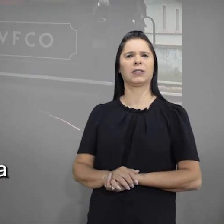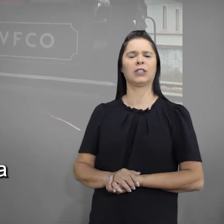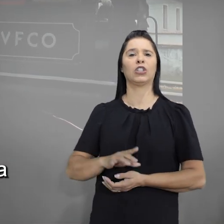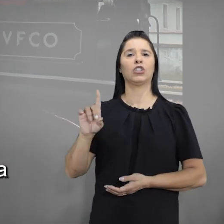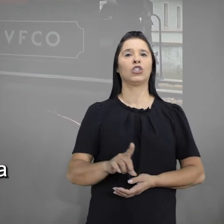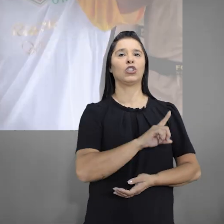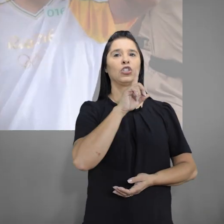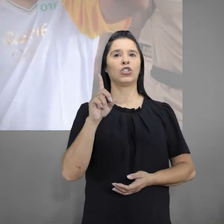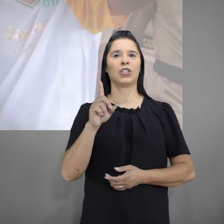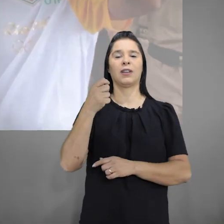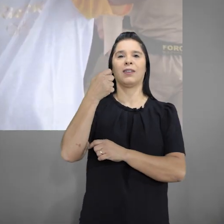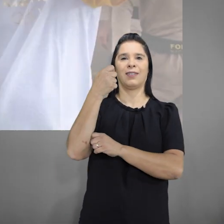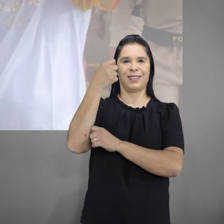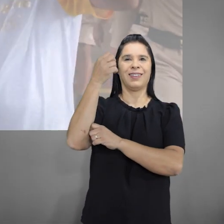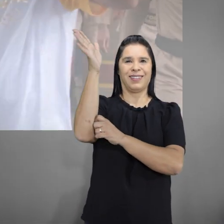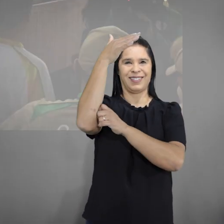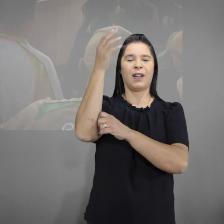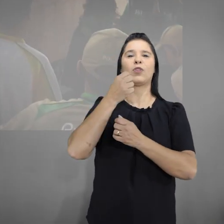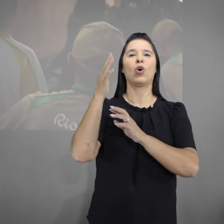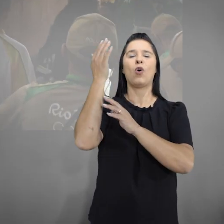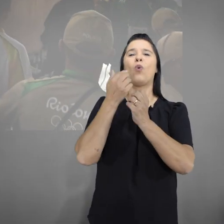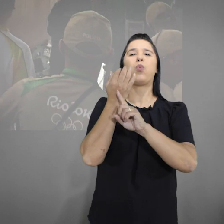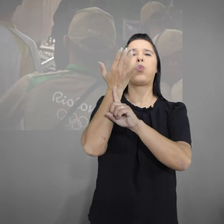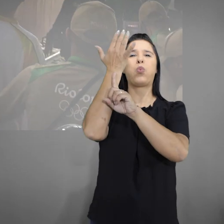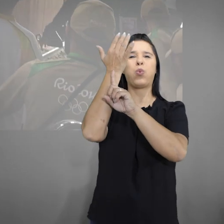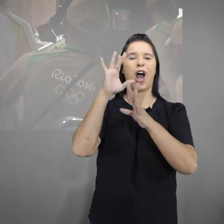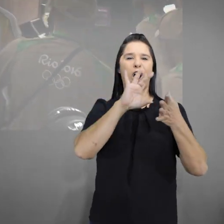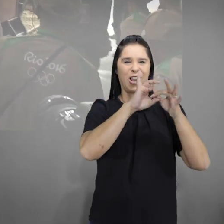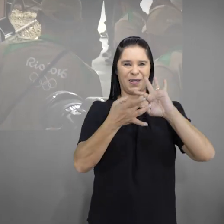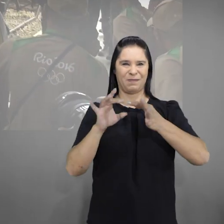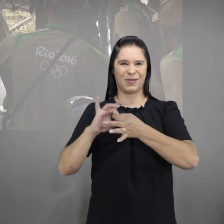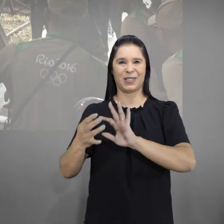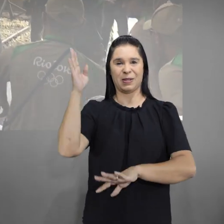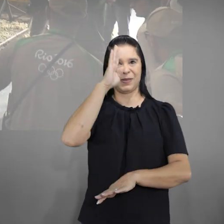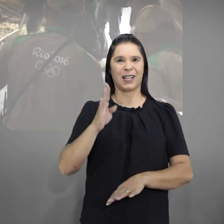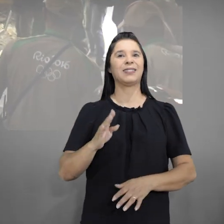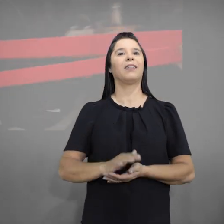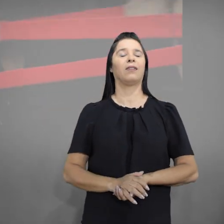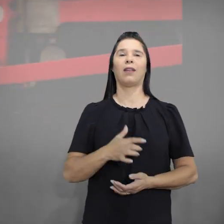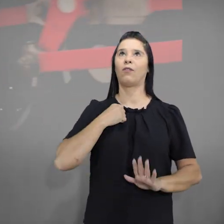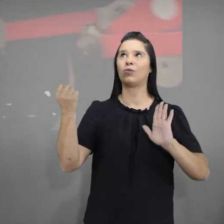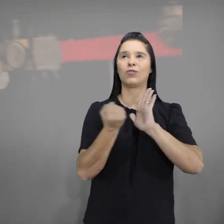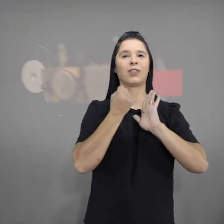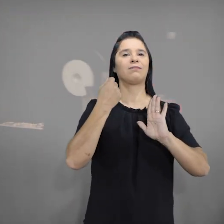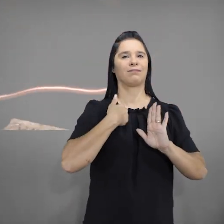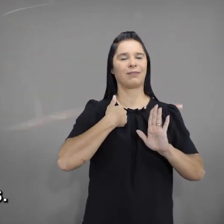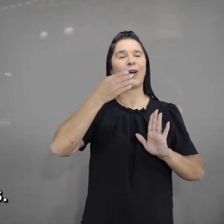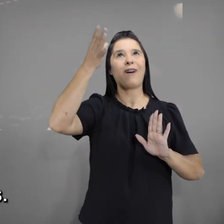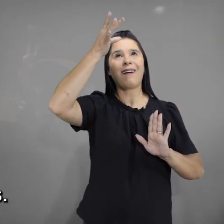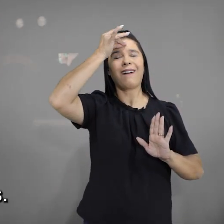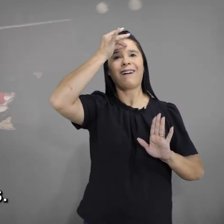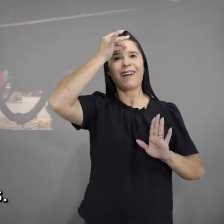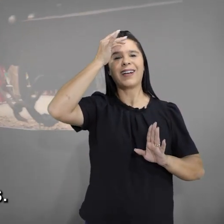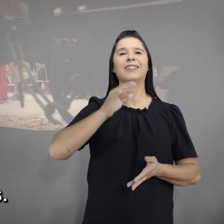nós transportamos a tocha olímpica, que teve, quando a Olimpíada foi no Brasil, né? Foi muito dia marcante também, trem,